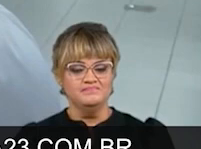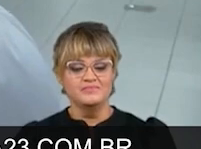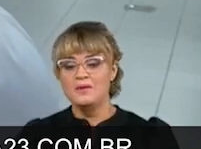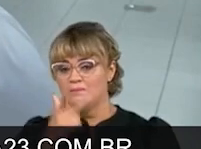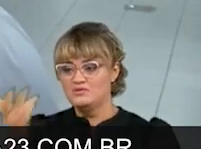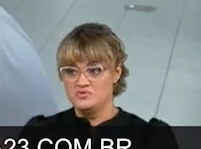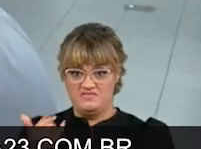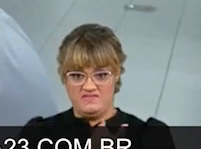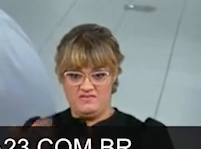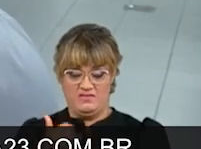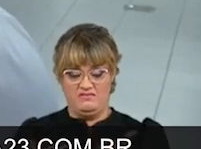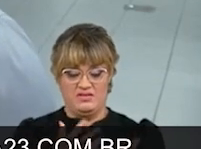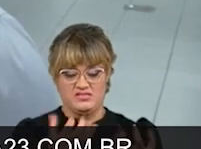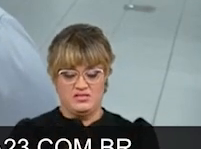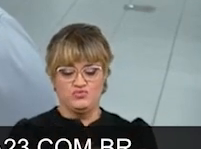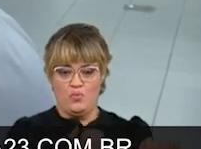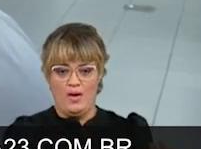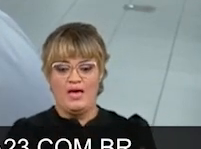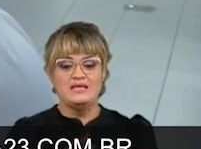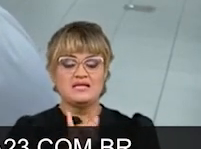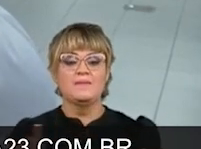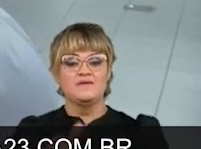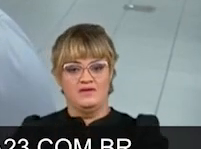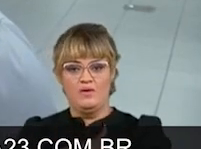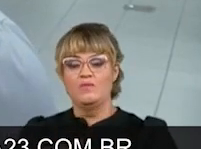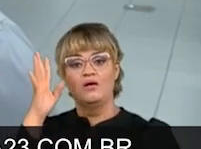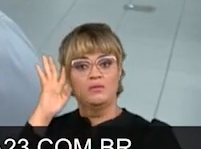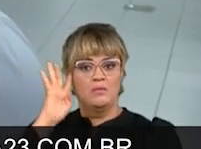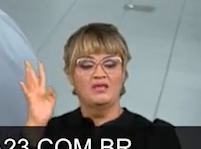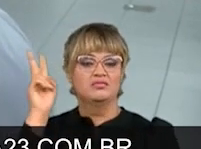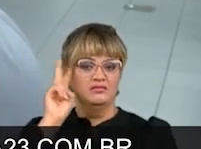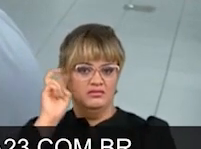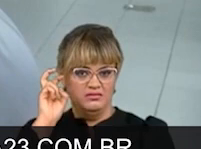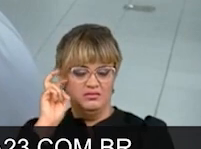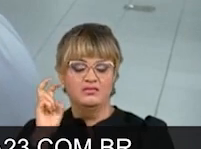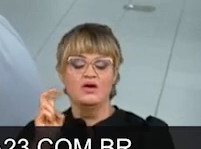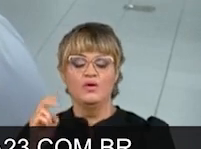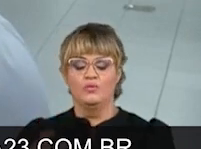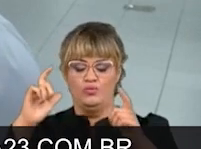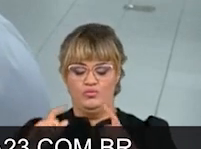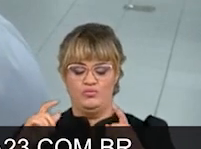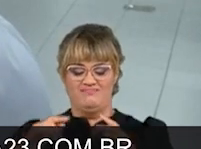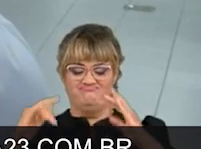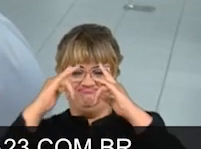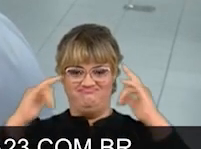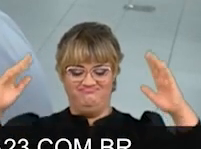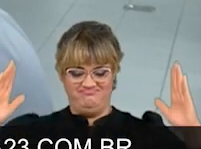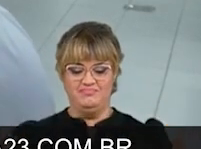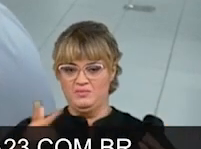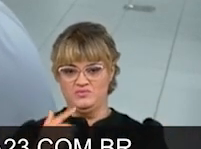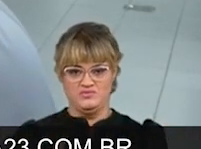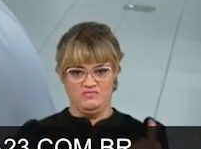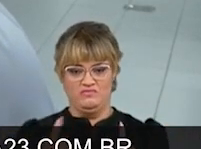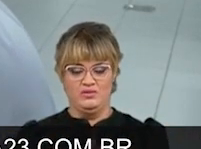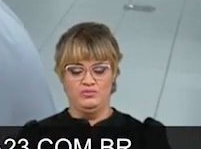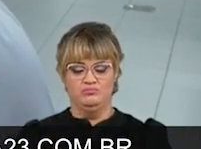que mais pessoas possam ser solidárias, a campanha vai para a rua. Na próxima quarta-feira e na quinta, um estande de coleta vai ser montado no Largo da Carioca, no